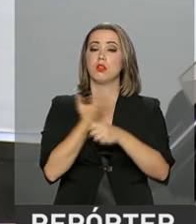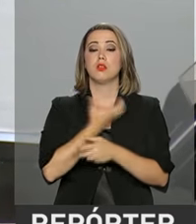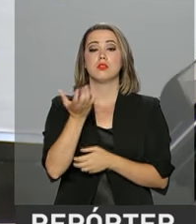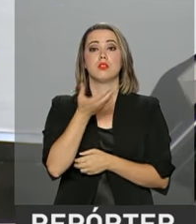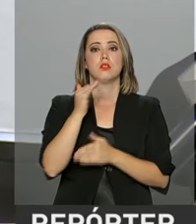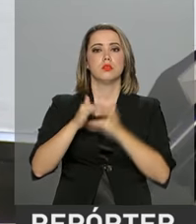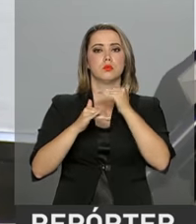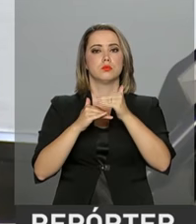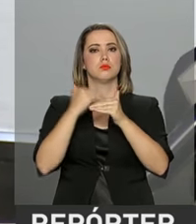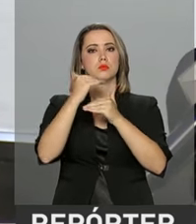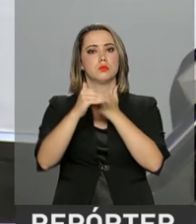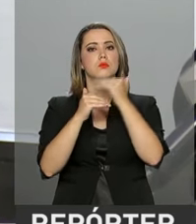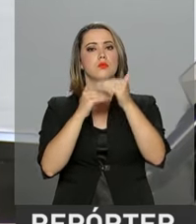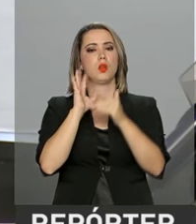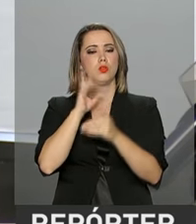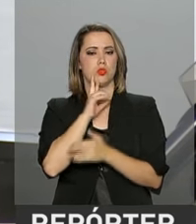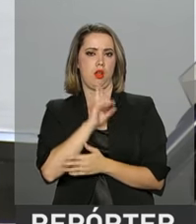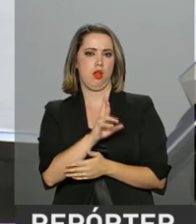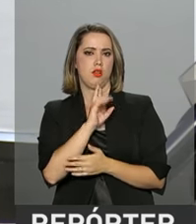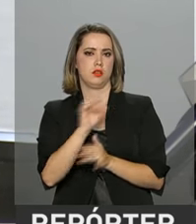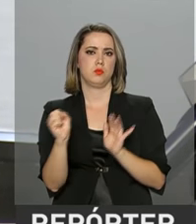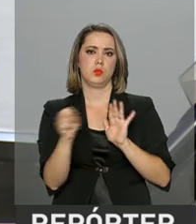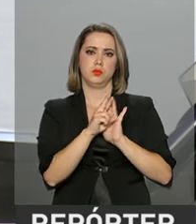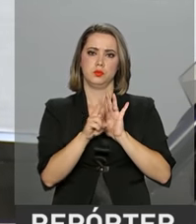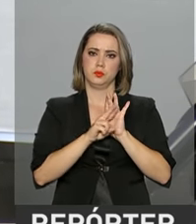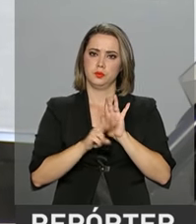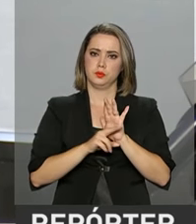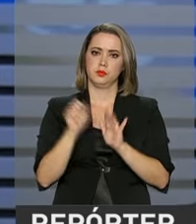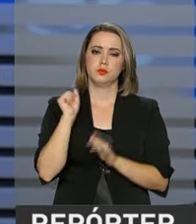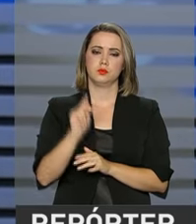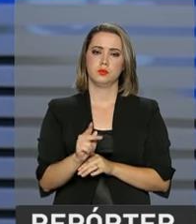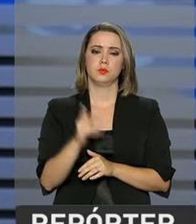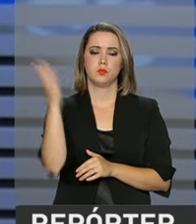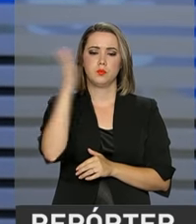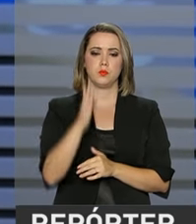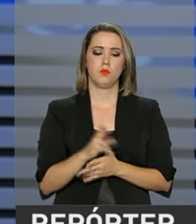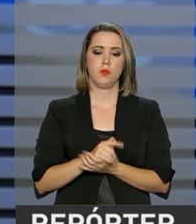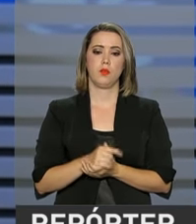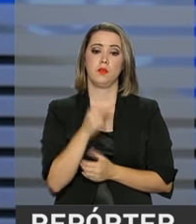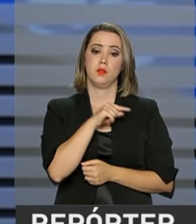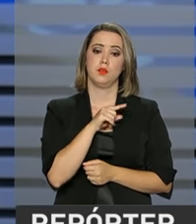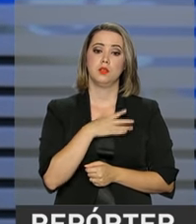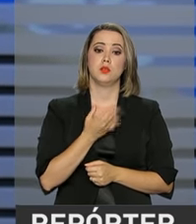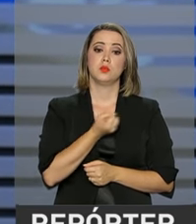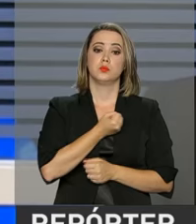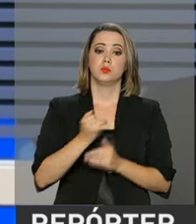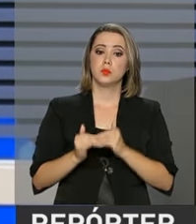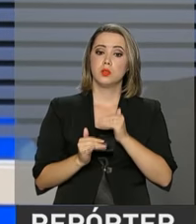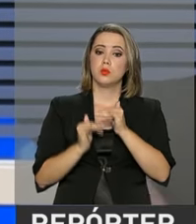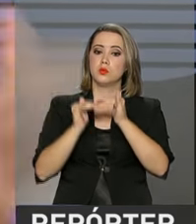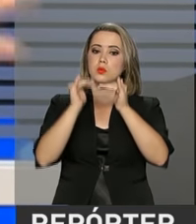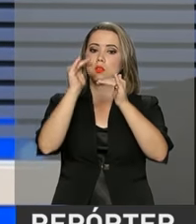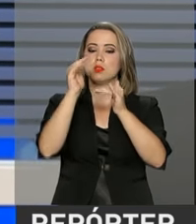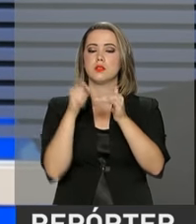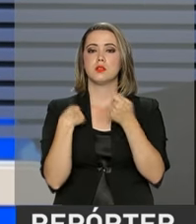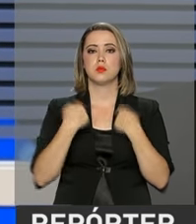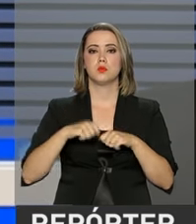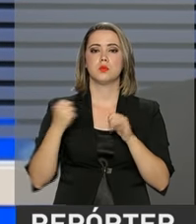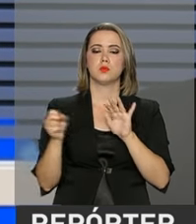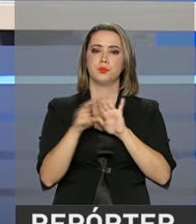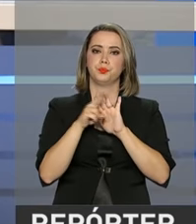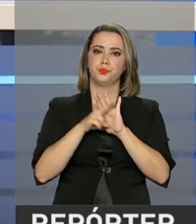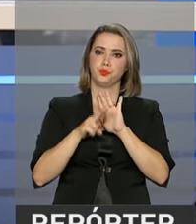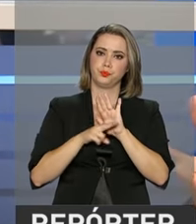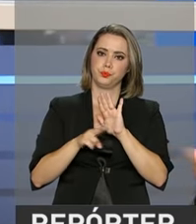aí como já como resultado das reformas que estão sendo feitas no twitter ele lembrou que para crescer é preciso que as reformas sejam